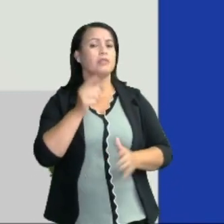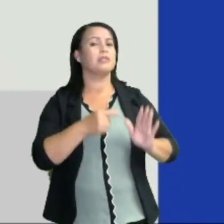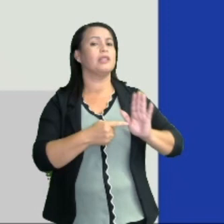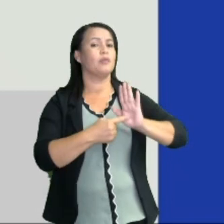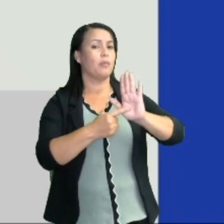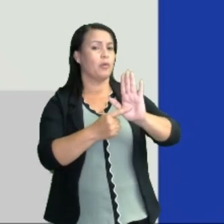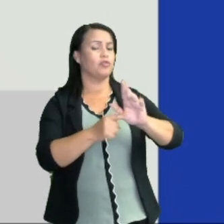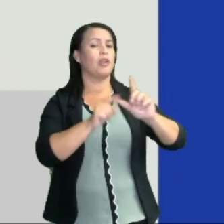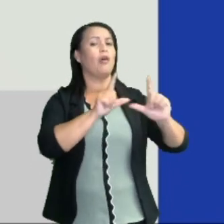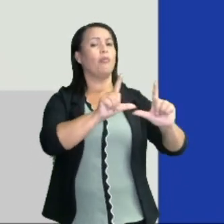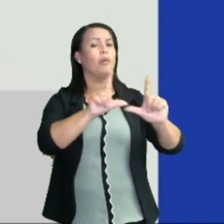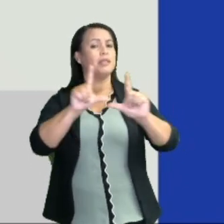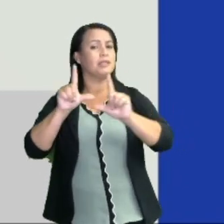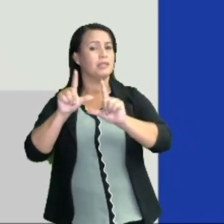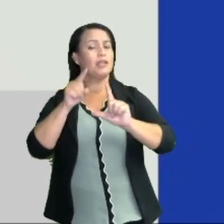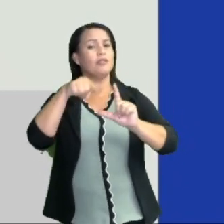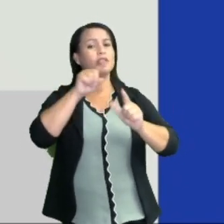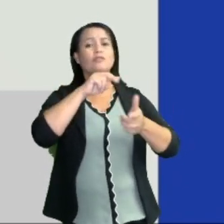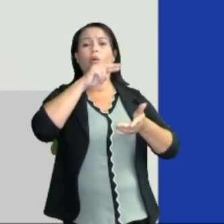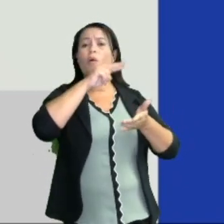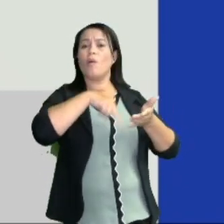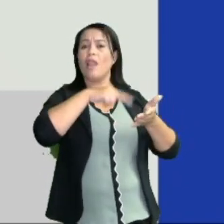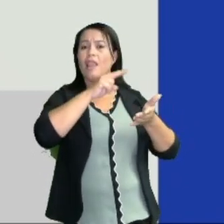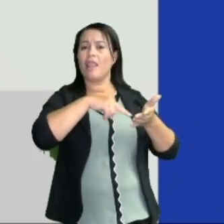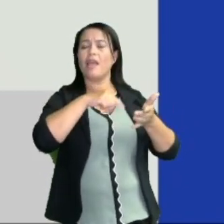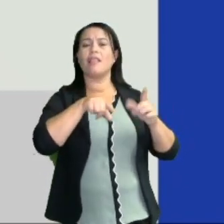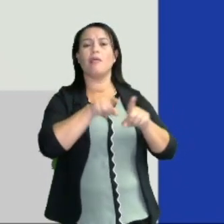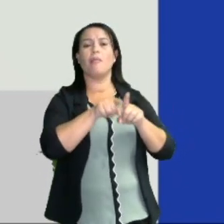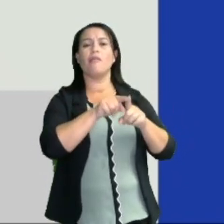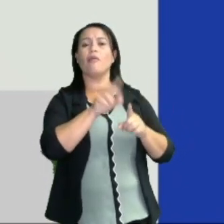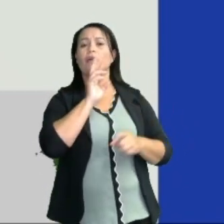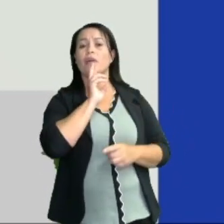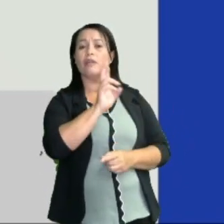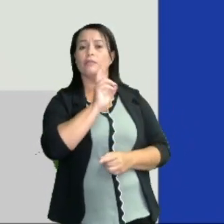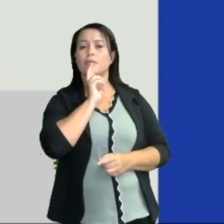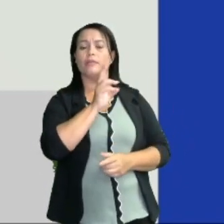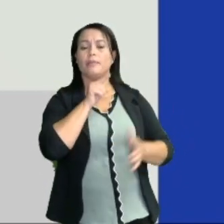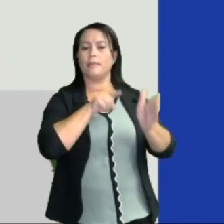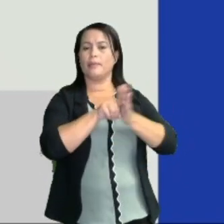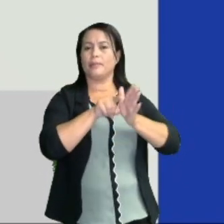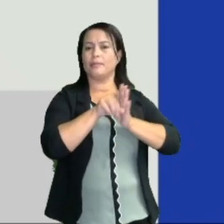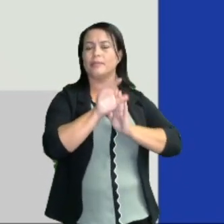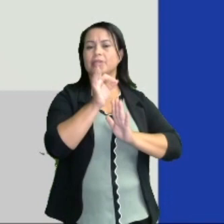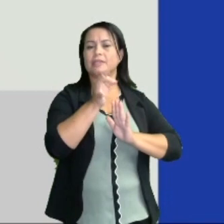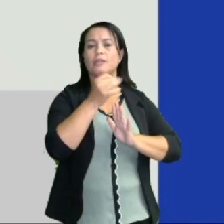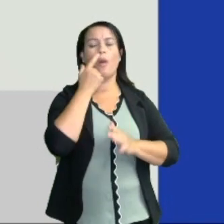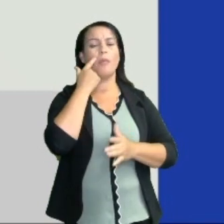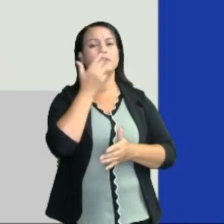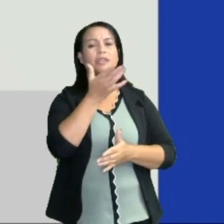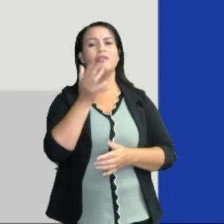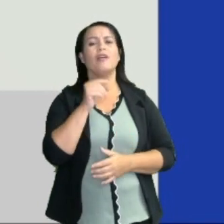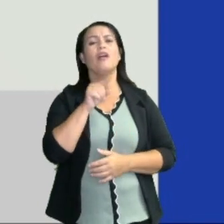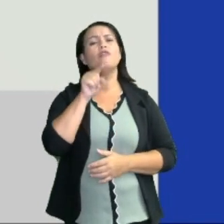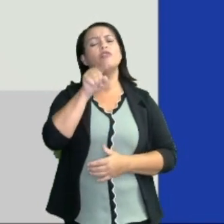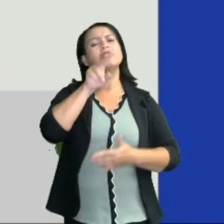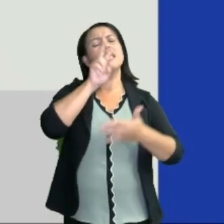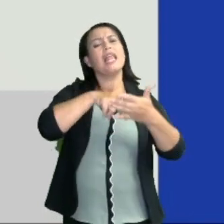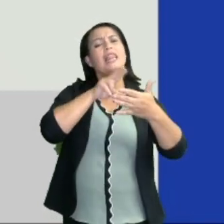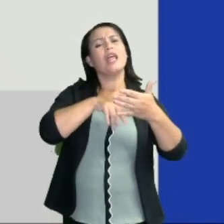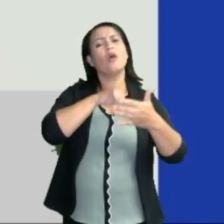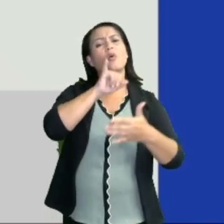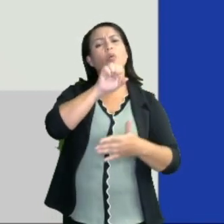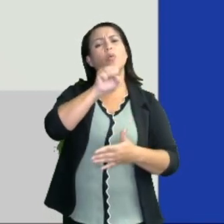tirinha. E aí você vai ler a tirinha e vai responder a pergunta. Então, ó, você leu